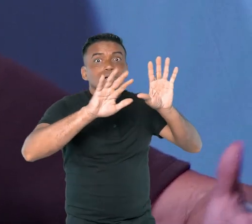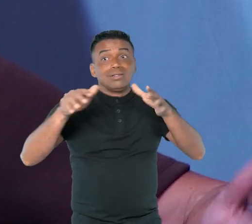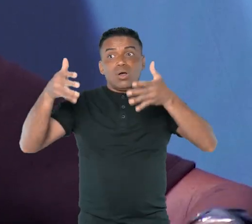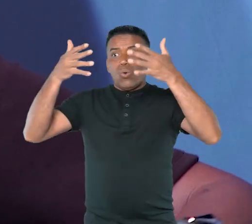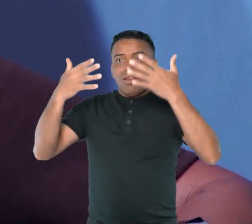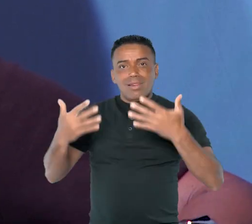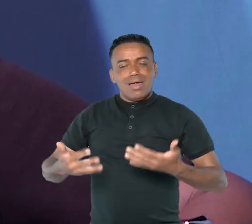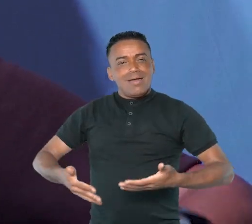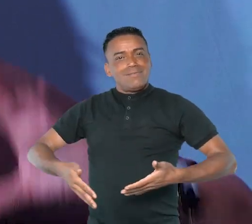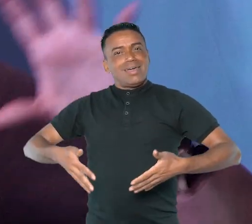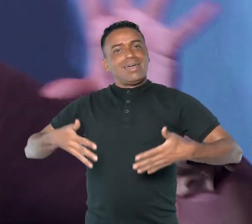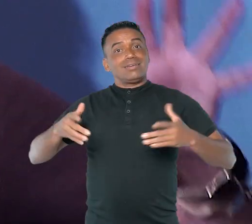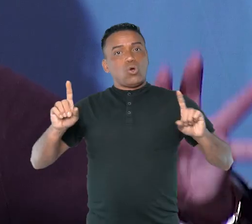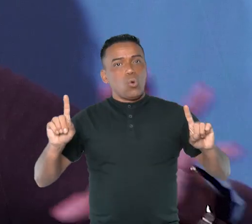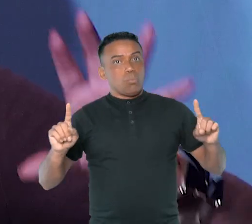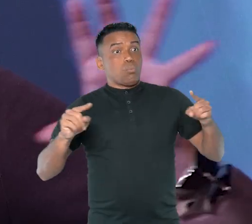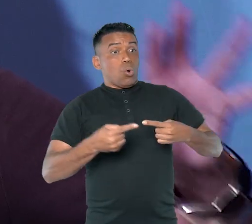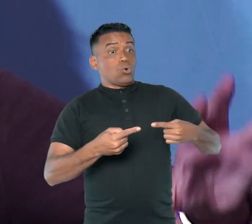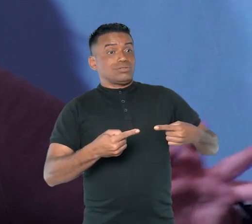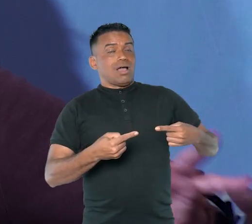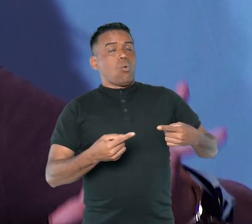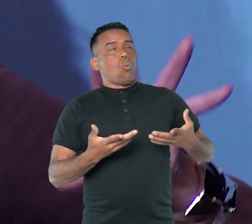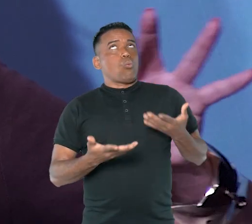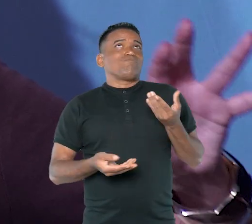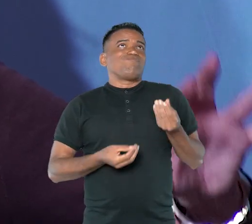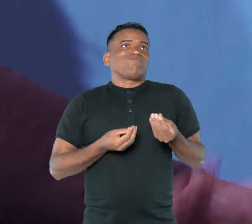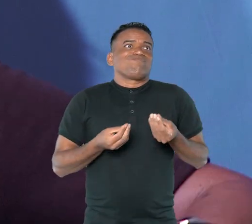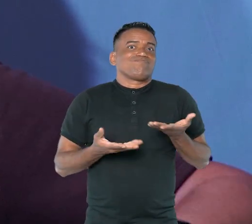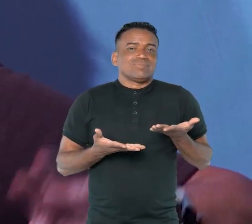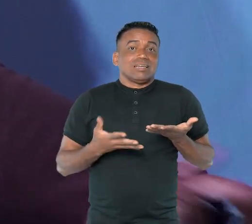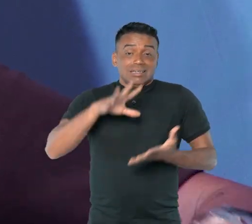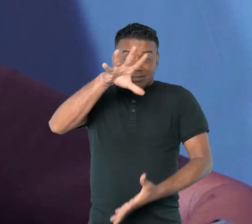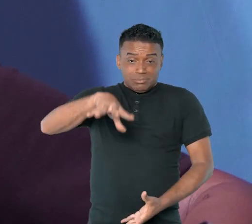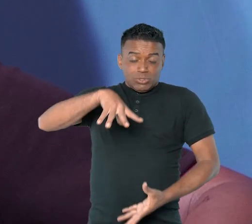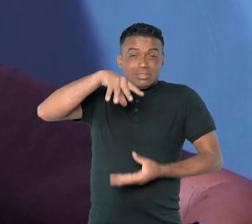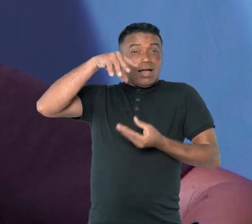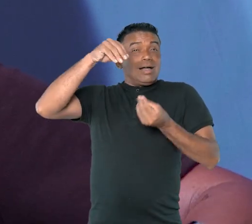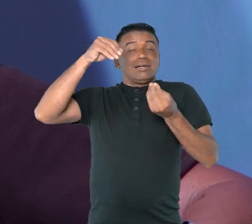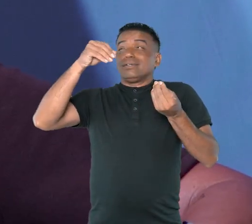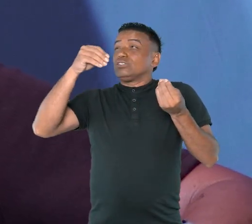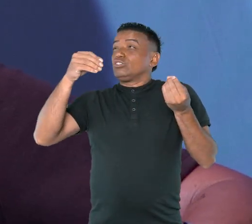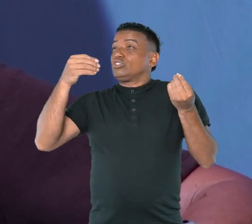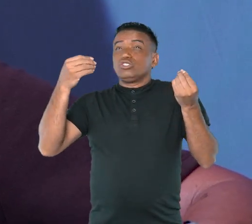leveza em oposição a uma espiritualidade que é densa, né?